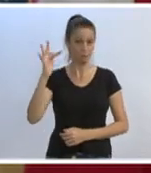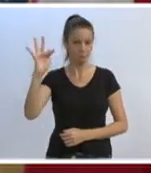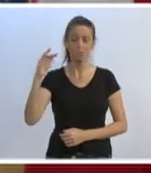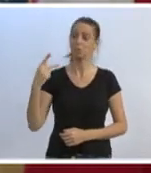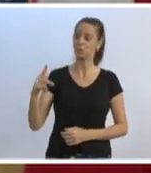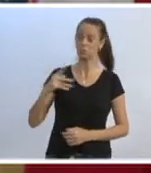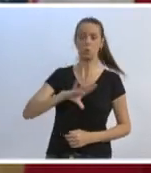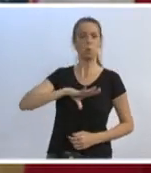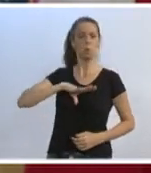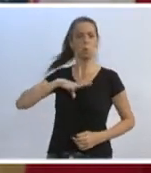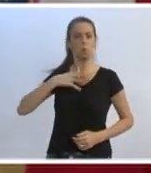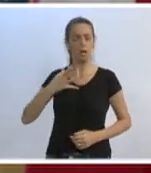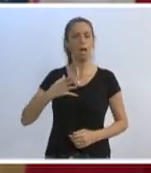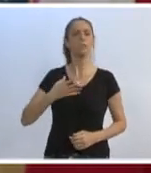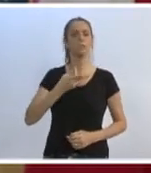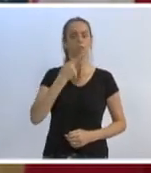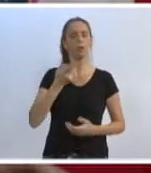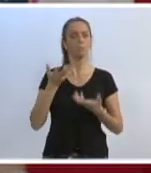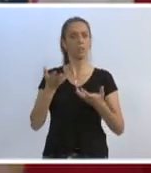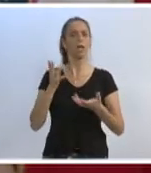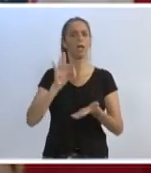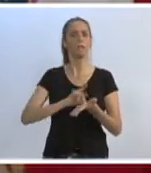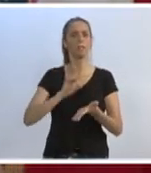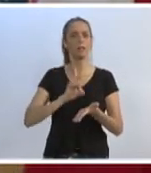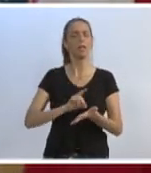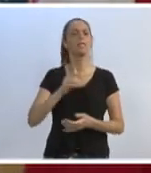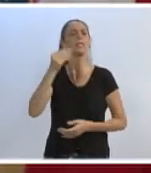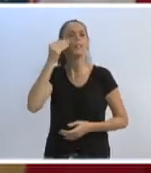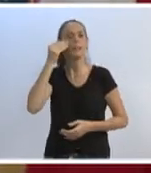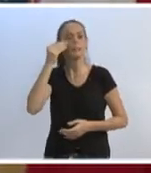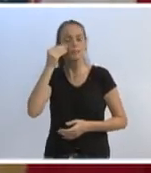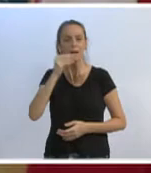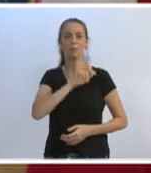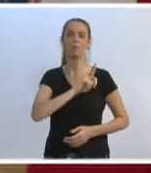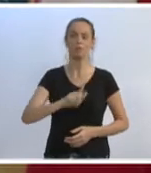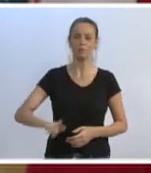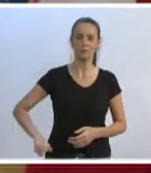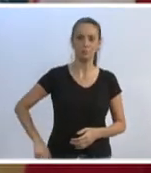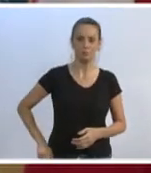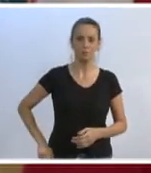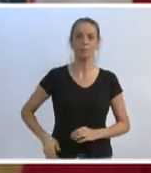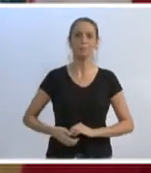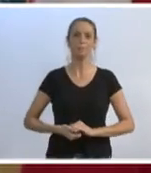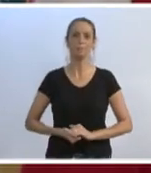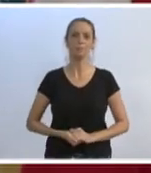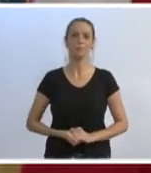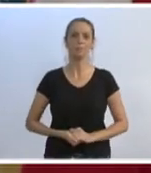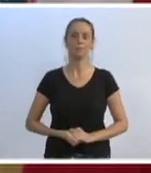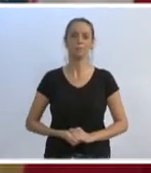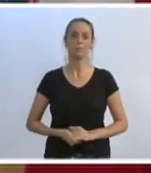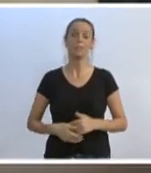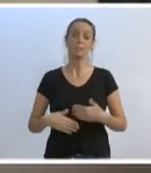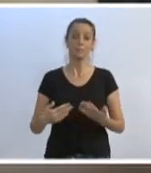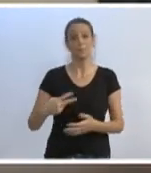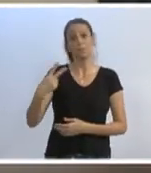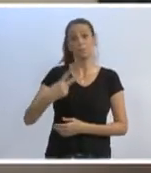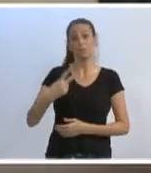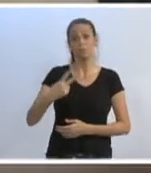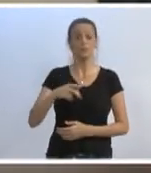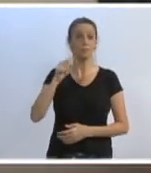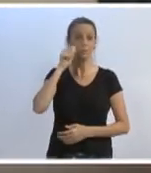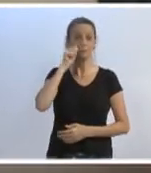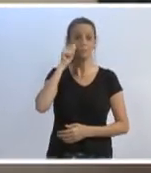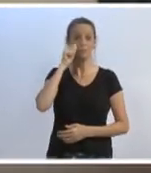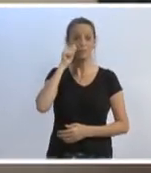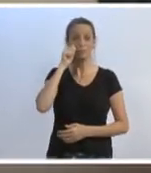coragem de colocar seu nome à disposição de brigar com uma cadeira no estado e continuar para transferência nosso nosso vice presidente vereador oliveira